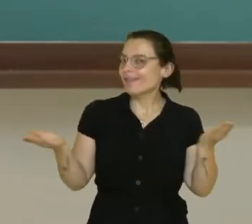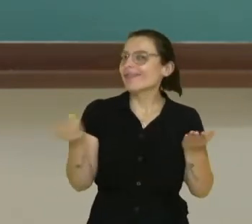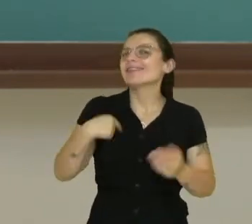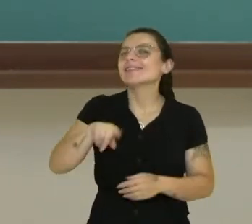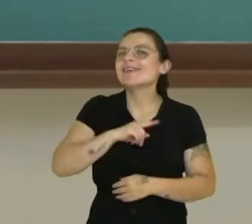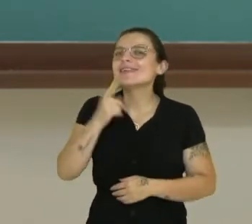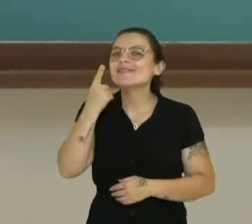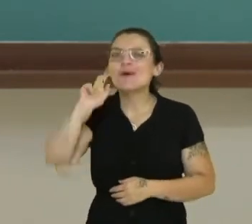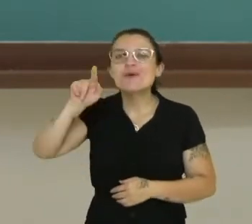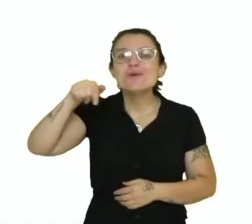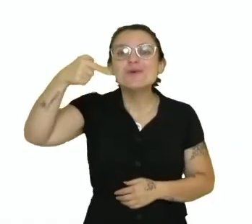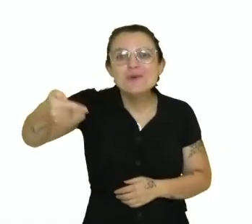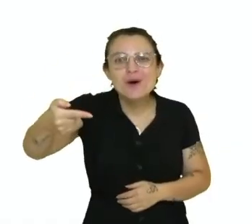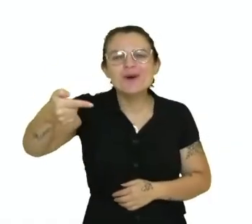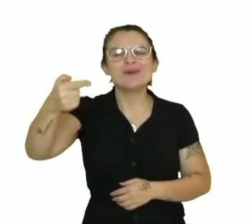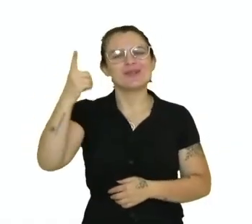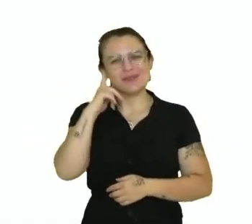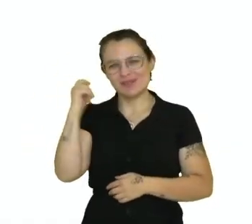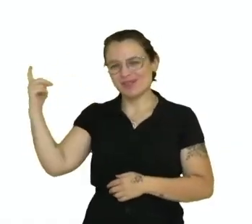som.